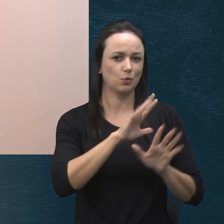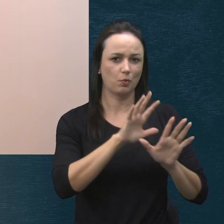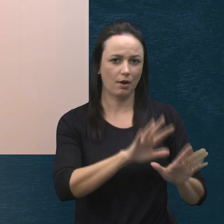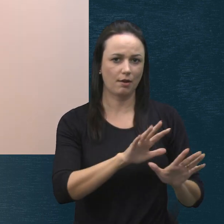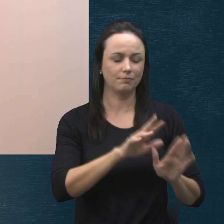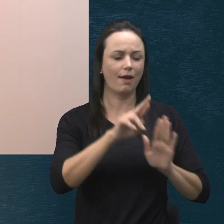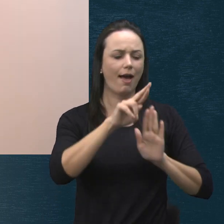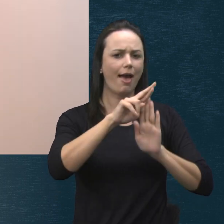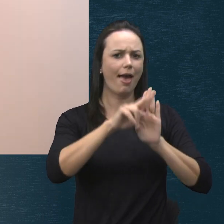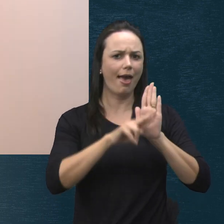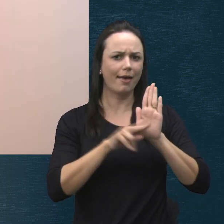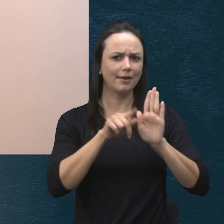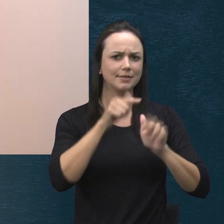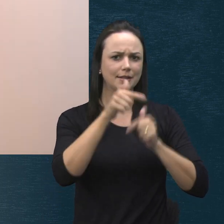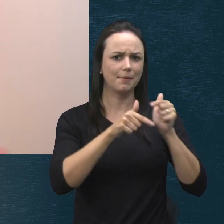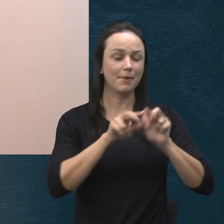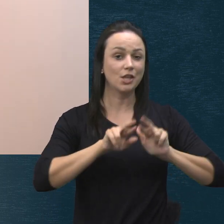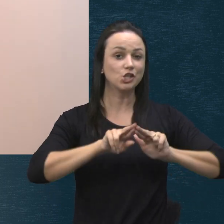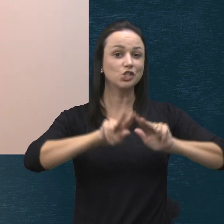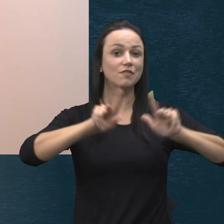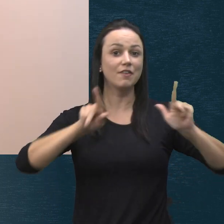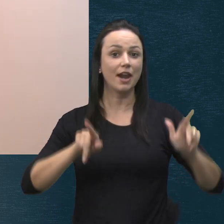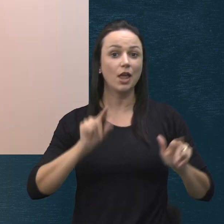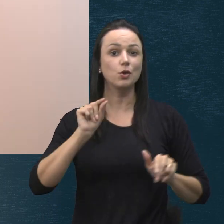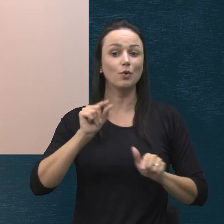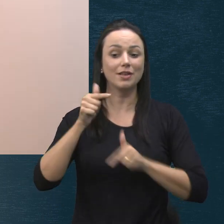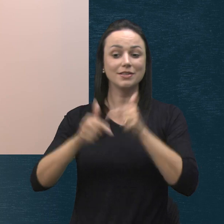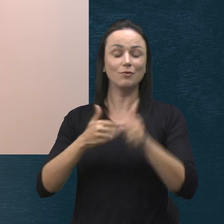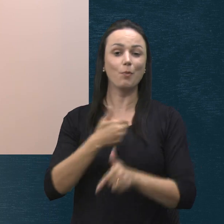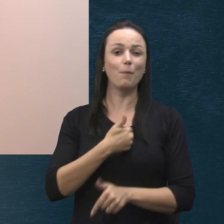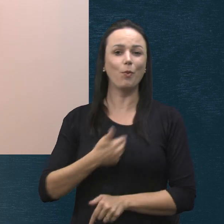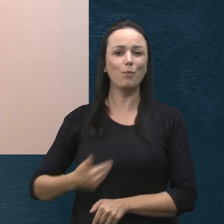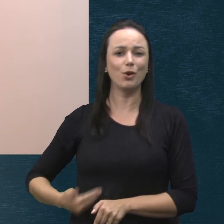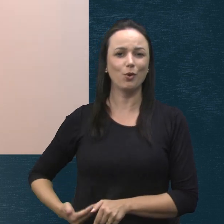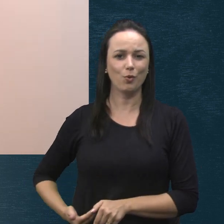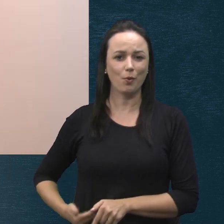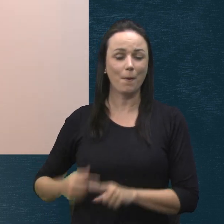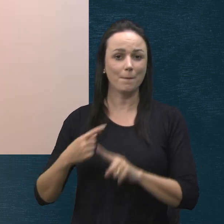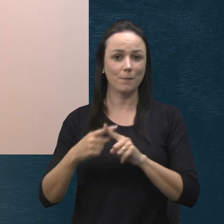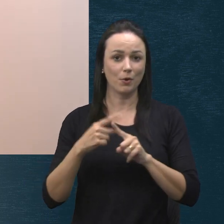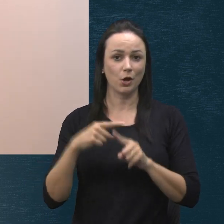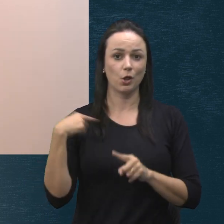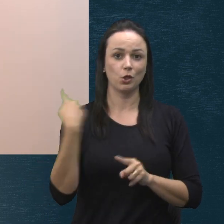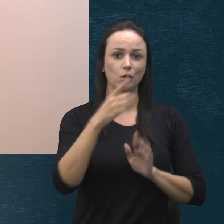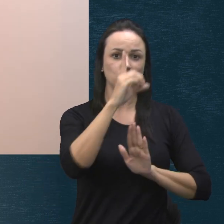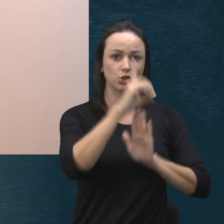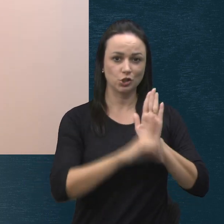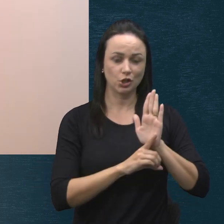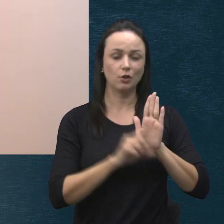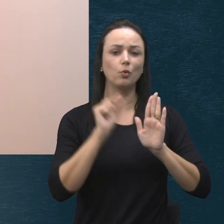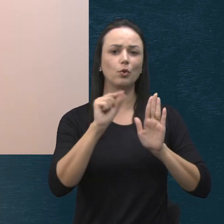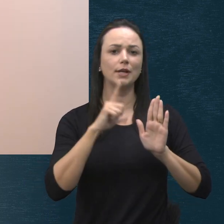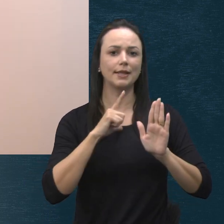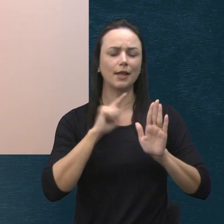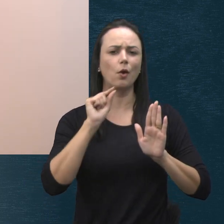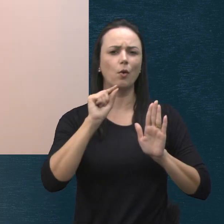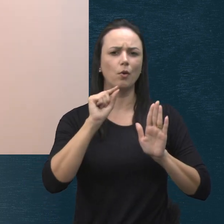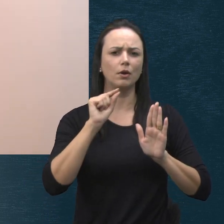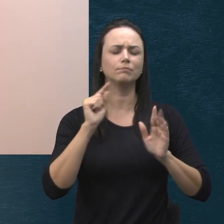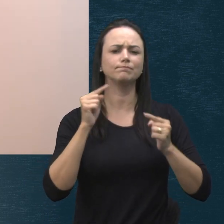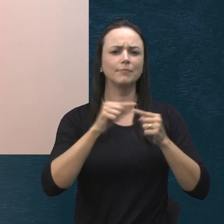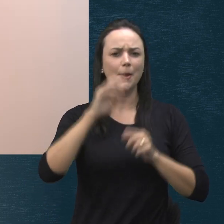para a oferta desse serviço são diferentes do serviço público, porque pelo nosso direito, vigora aquilo que a gente chama de